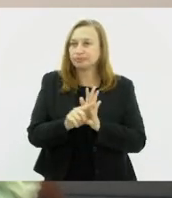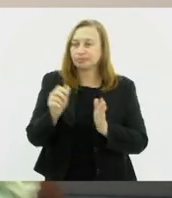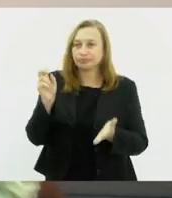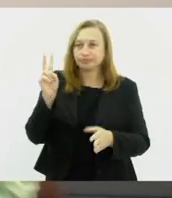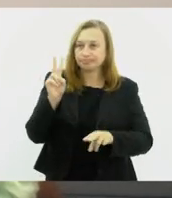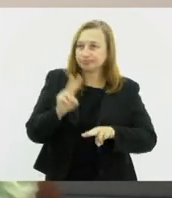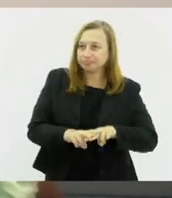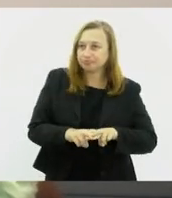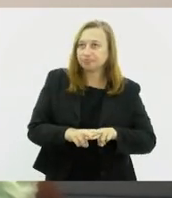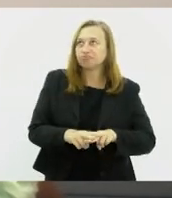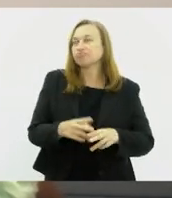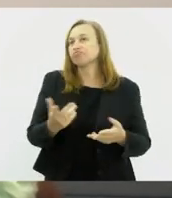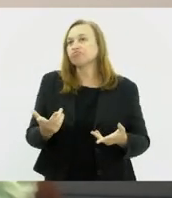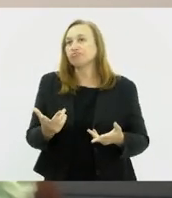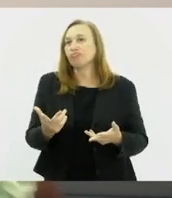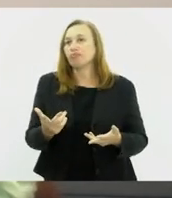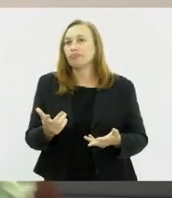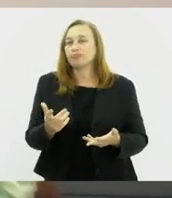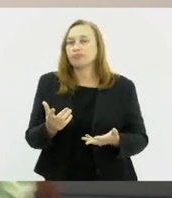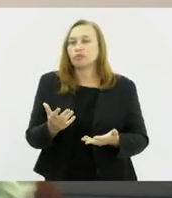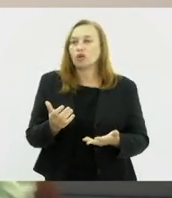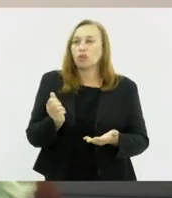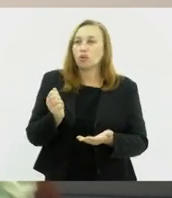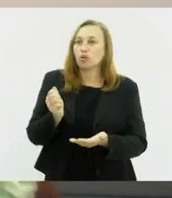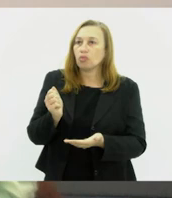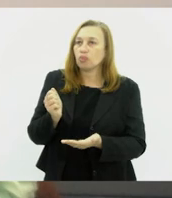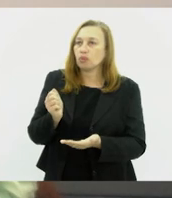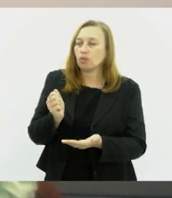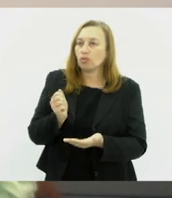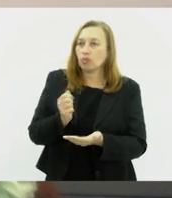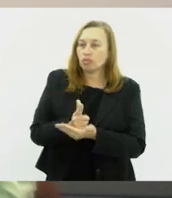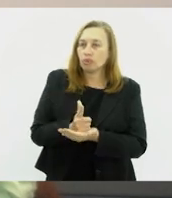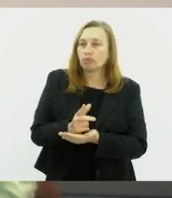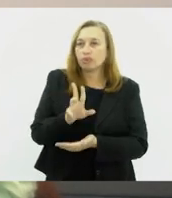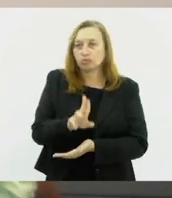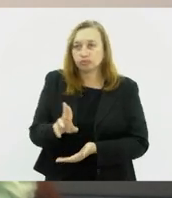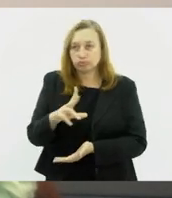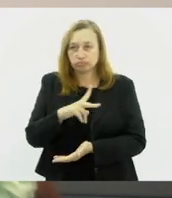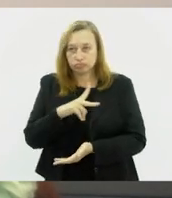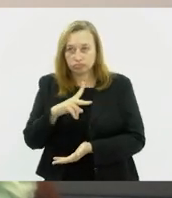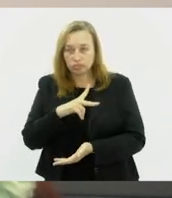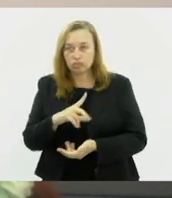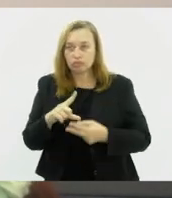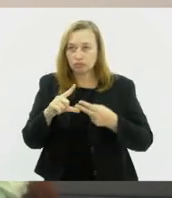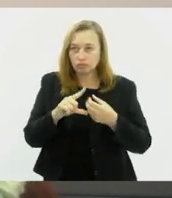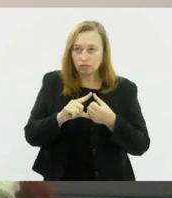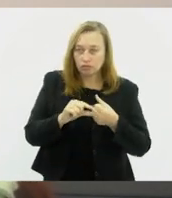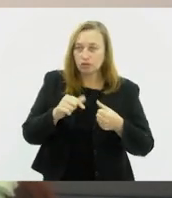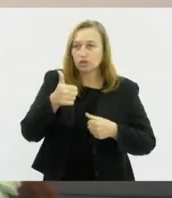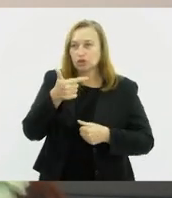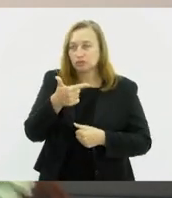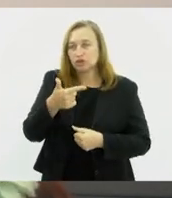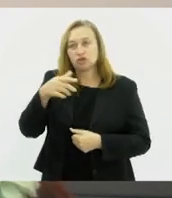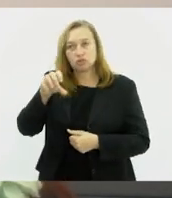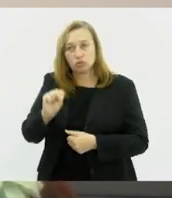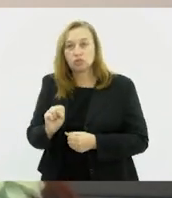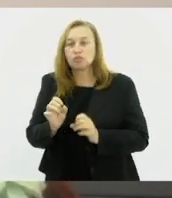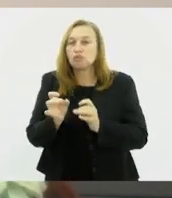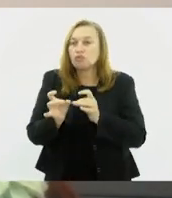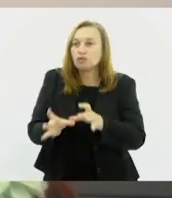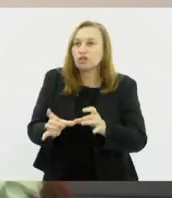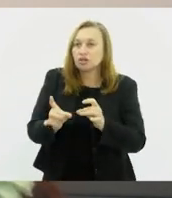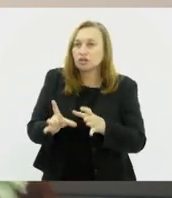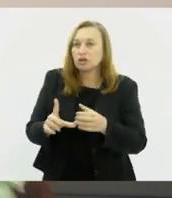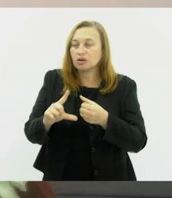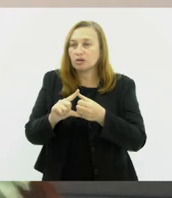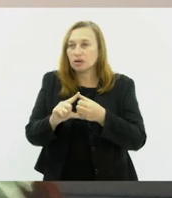uso próprio plantar pequena quantidade para uso próprio artigo 28 o vender é o